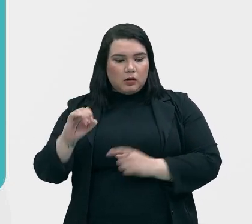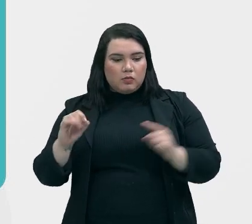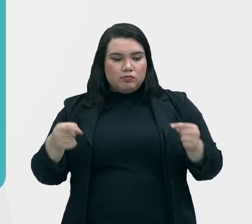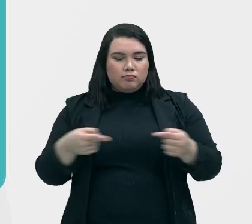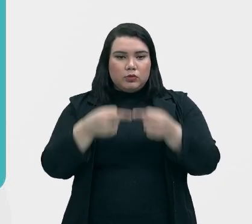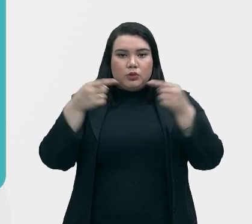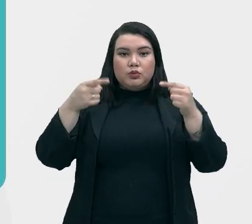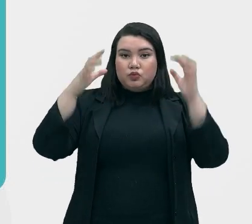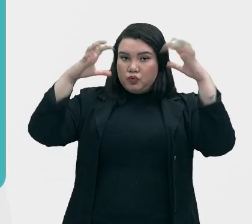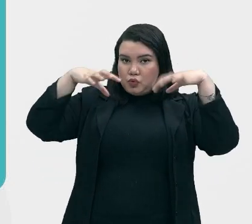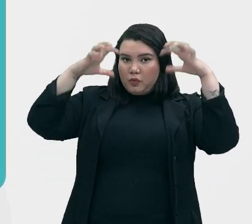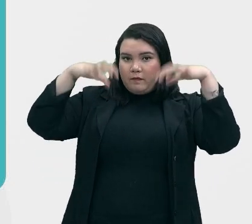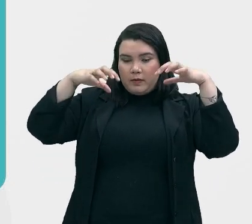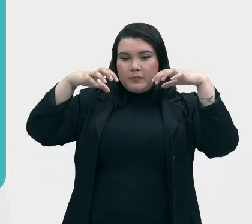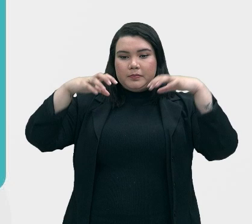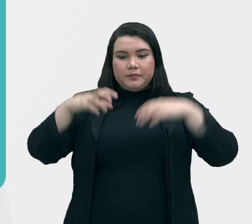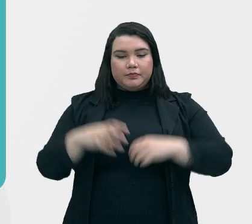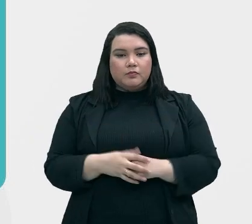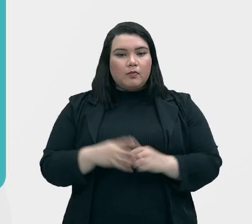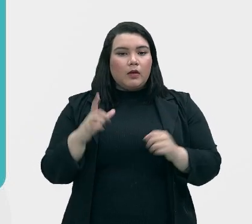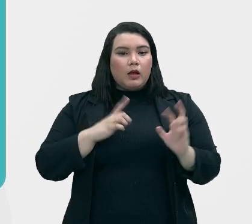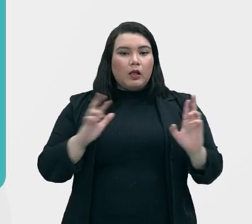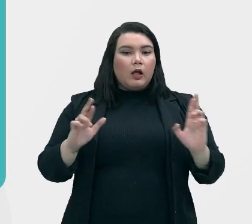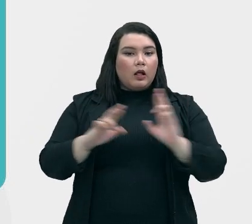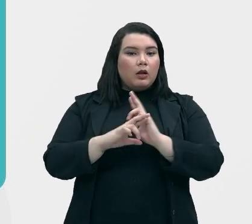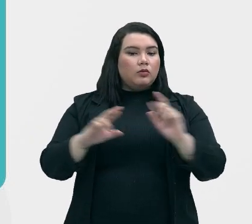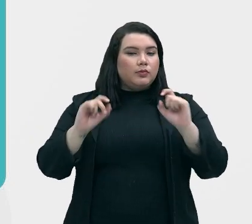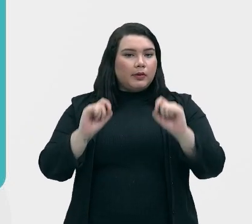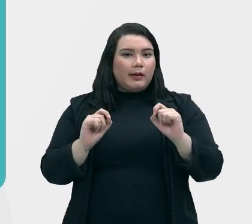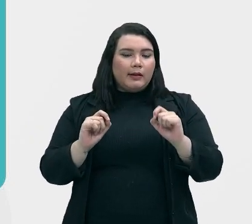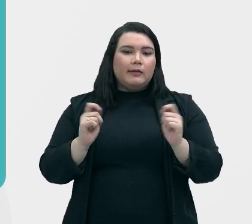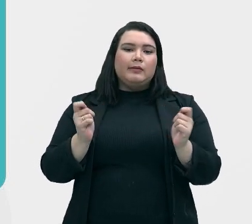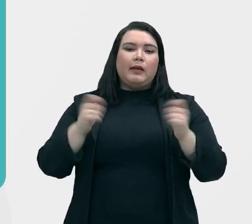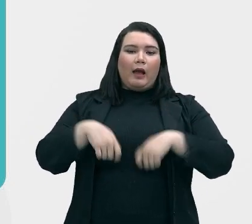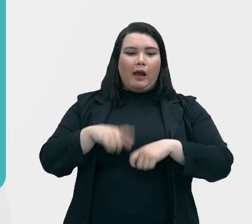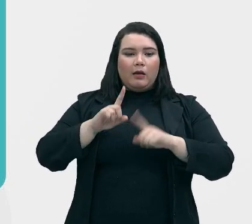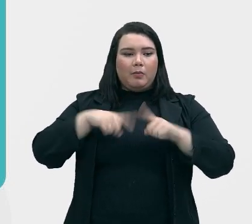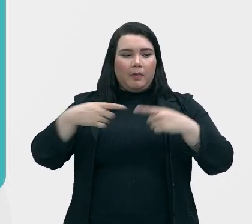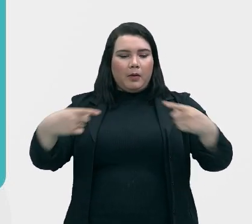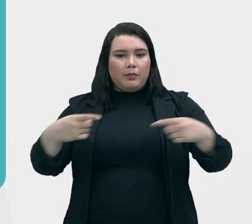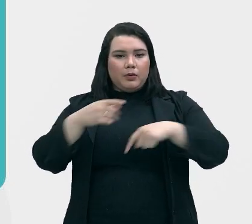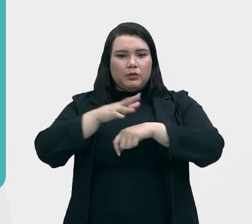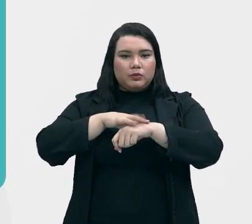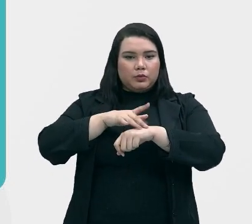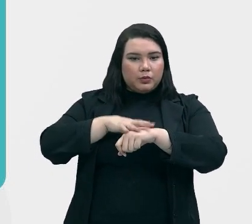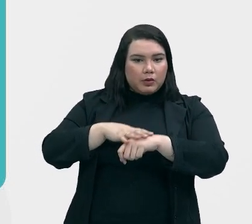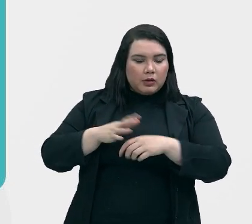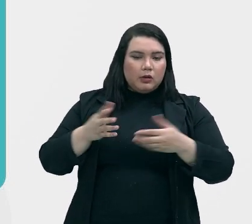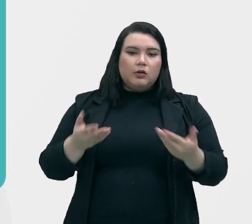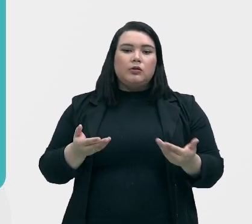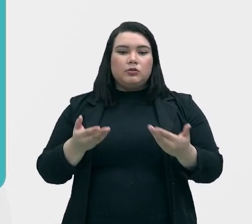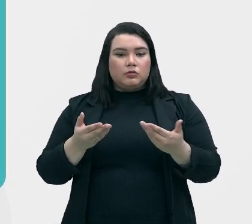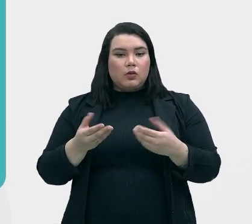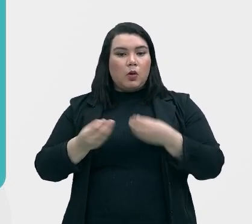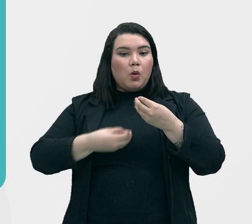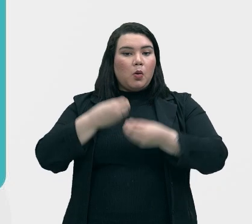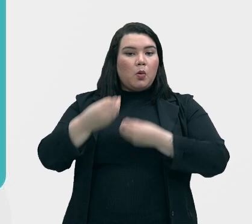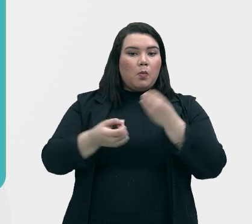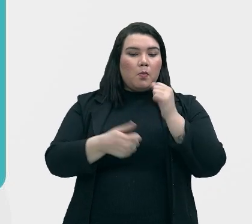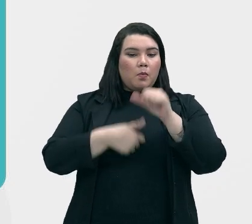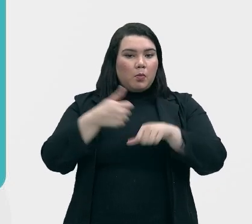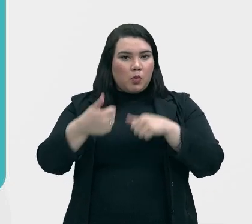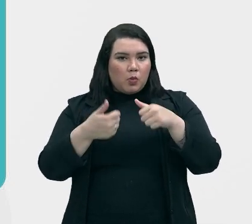chuva. Tudo isso vai estar relacionado aí com vias de contaminação, dinâmica de transmissão, como é que vai